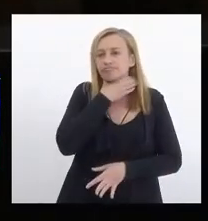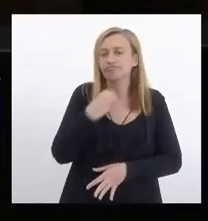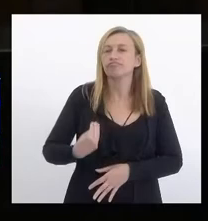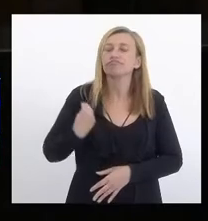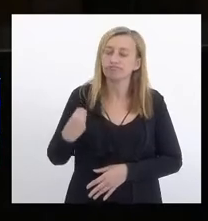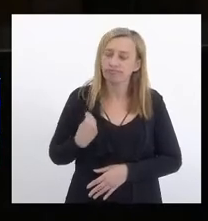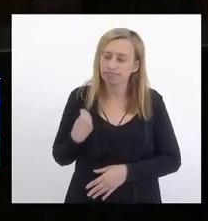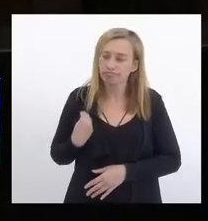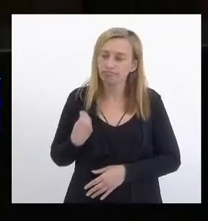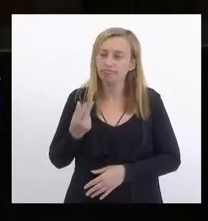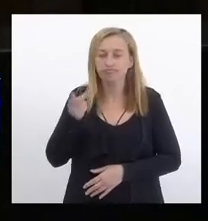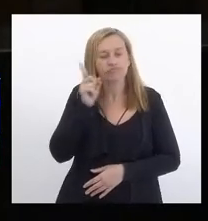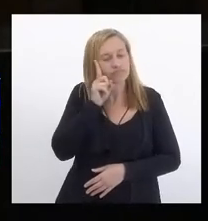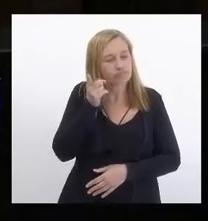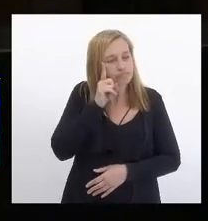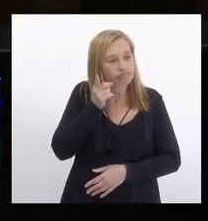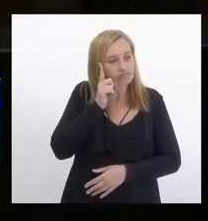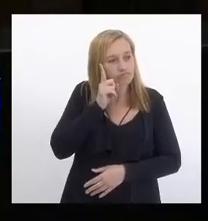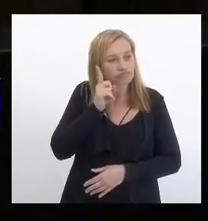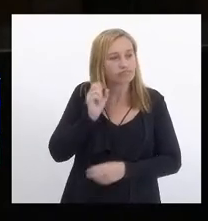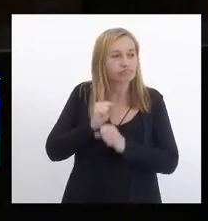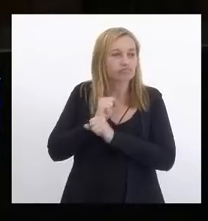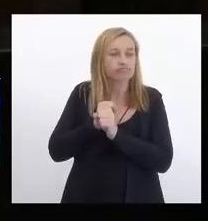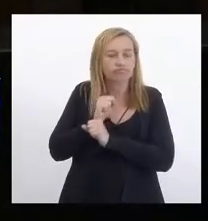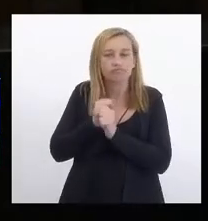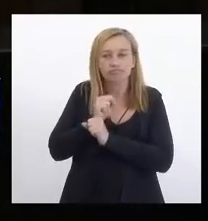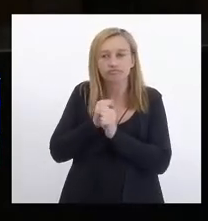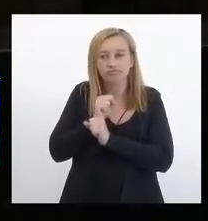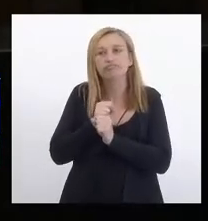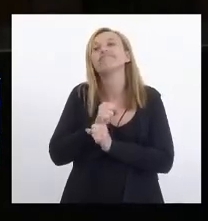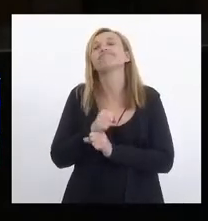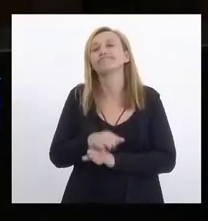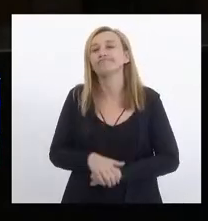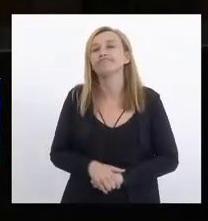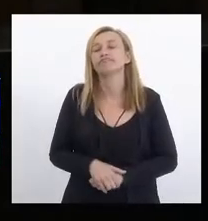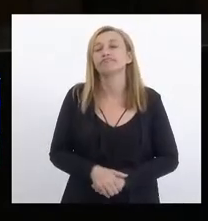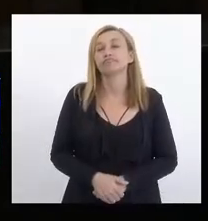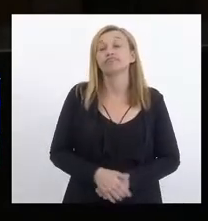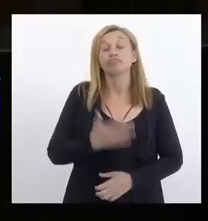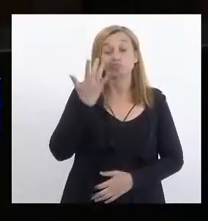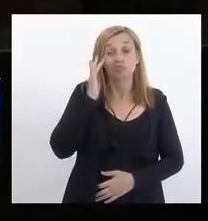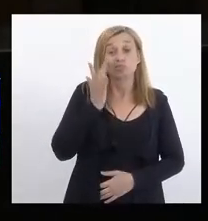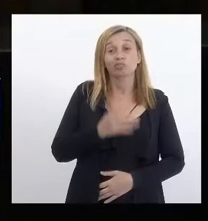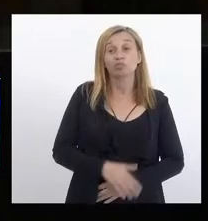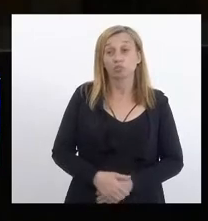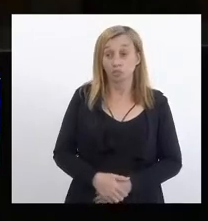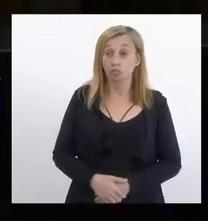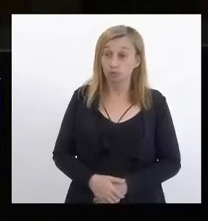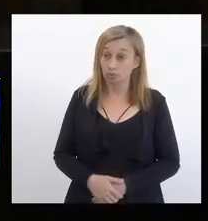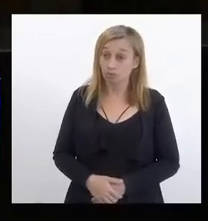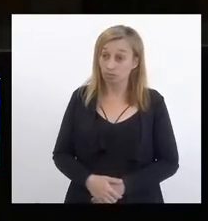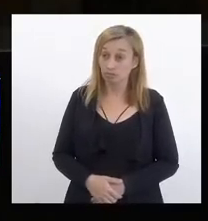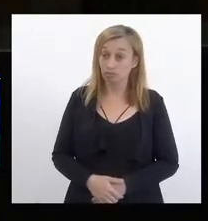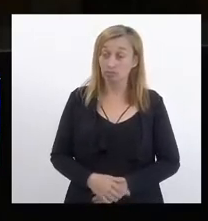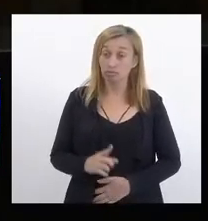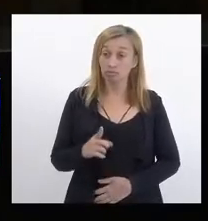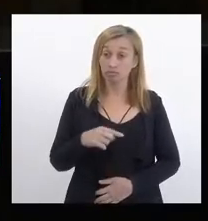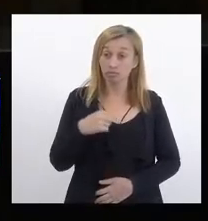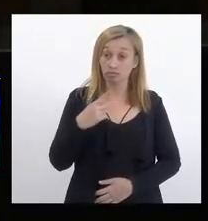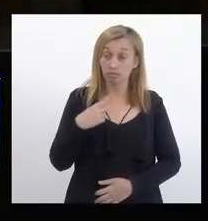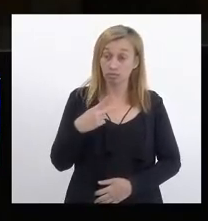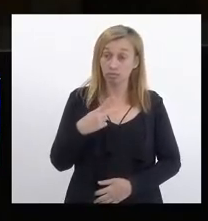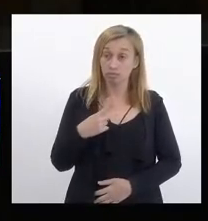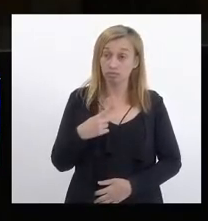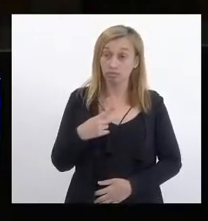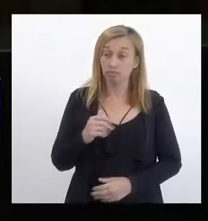de forma continuada durante anos e anos. Portanto, eu acho que no lugar da gente estar na posição de enfrentamento,